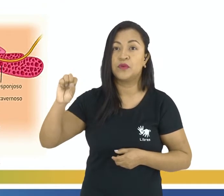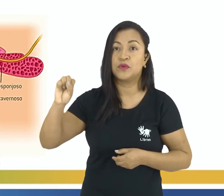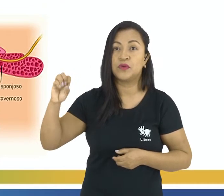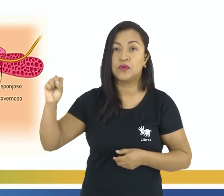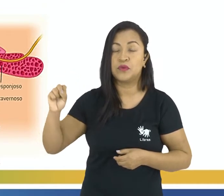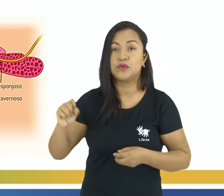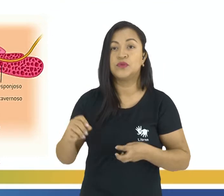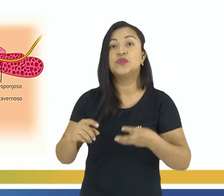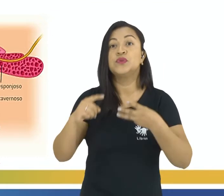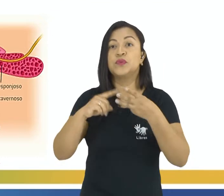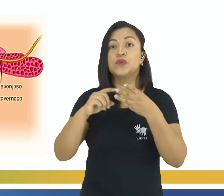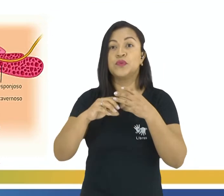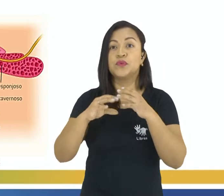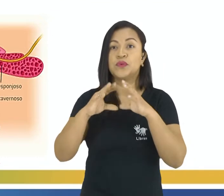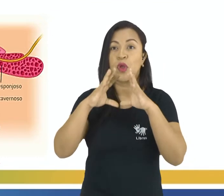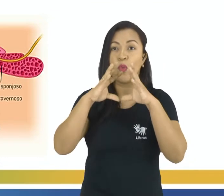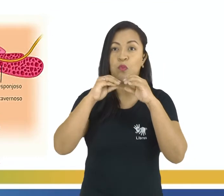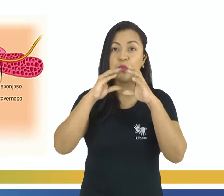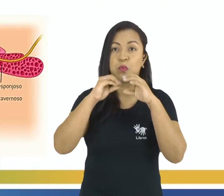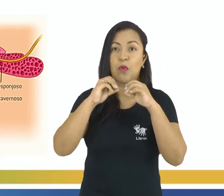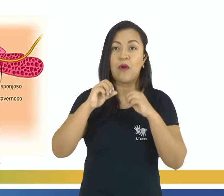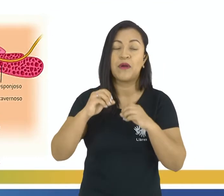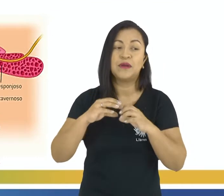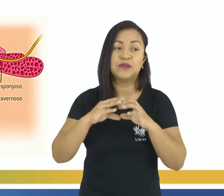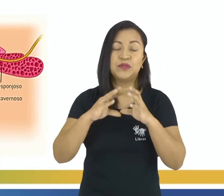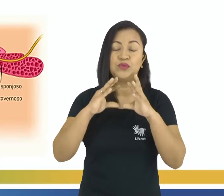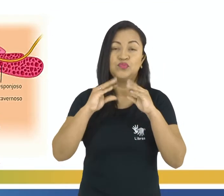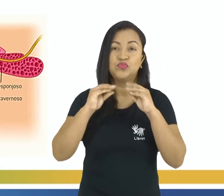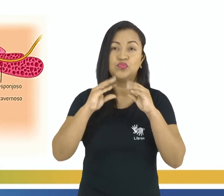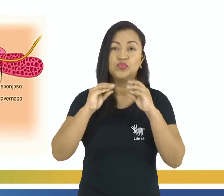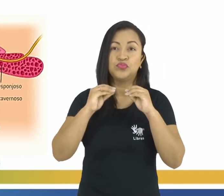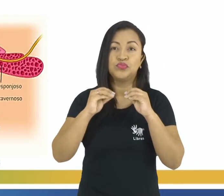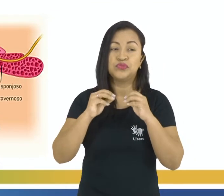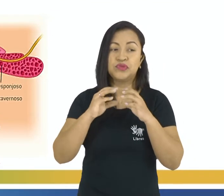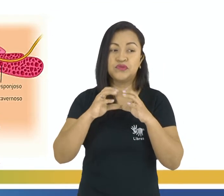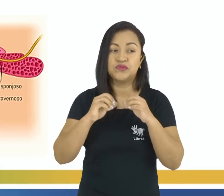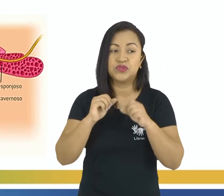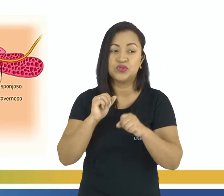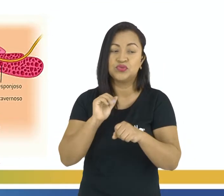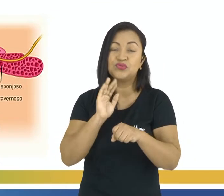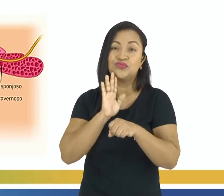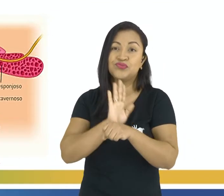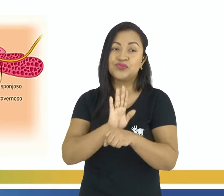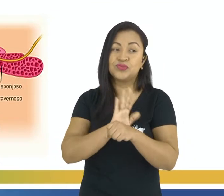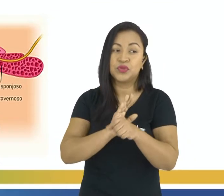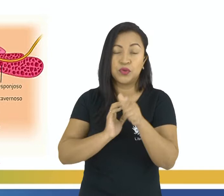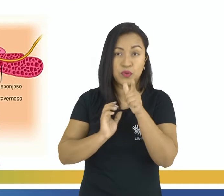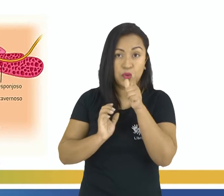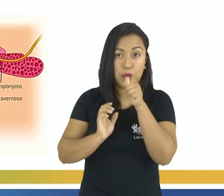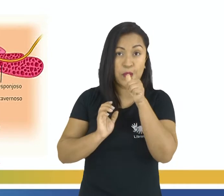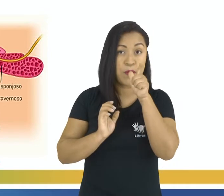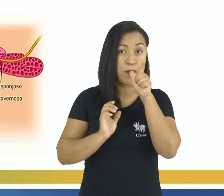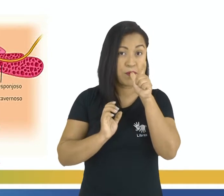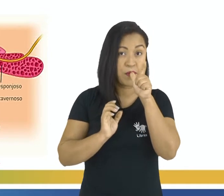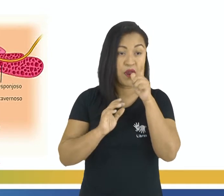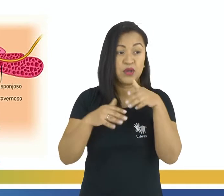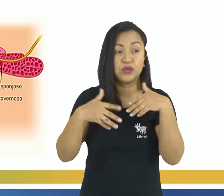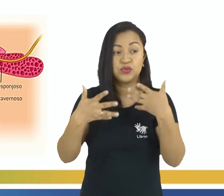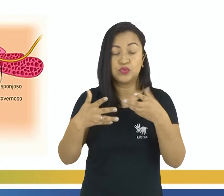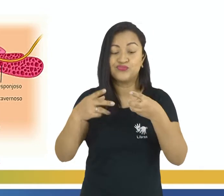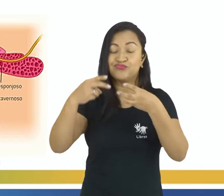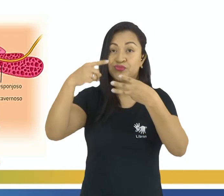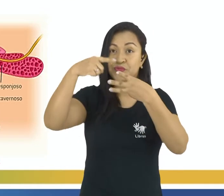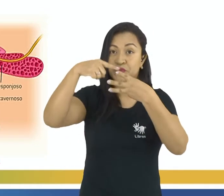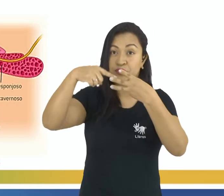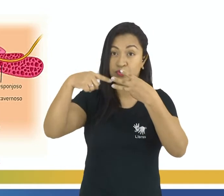de corpo esponjoso, que vai dar sustentabilidade, vai sustentar esse pênis. Então, à medida que as 3 colunas elas vão